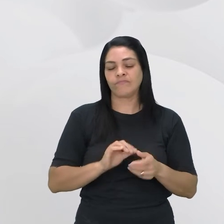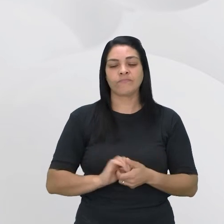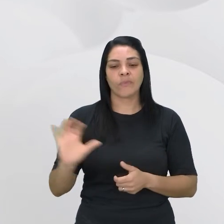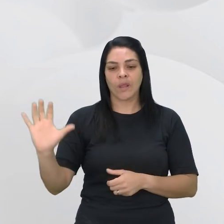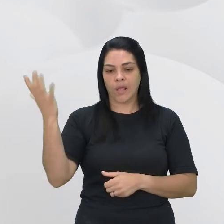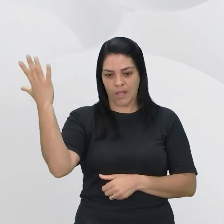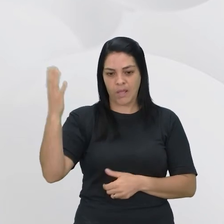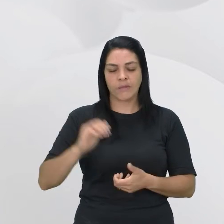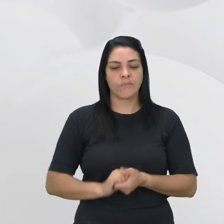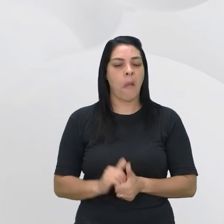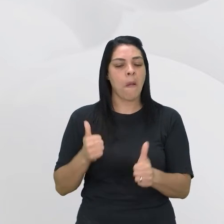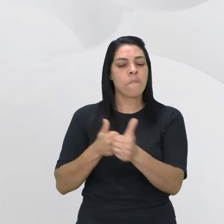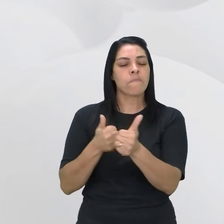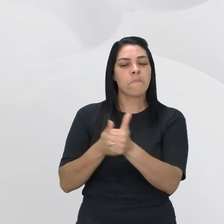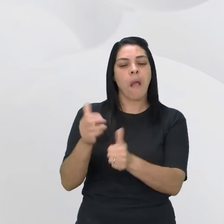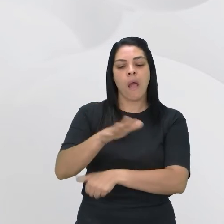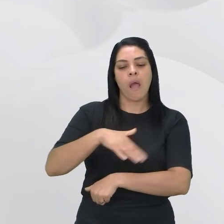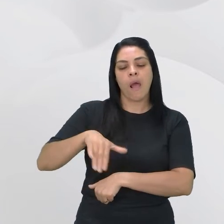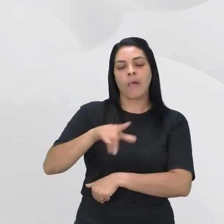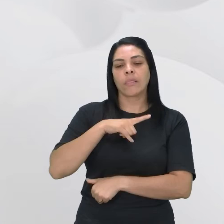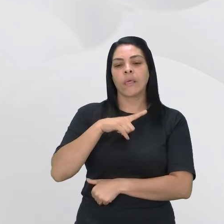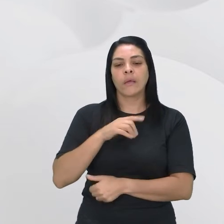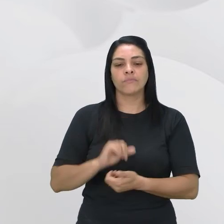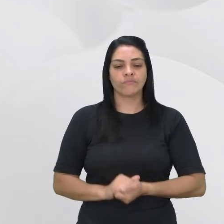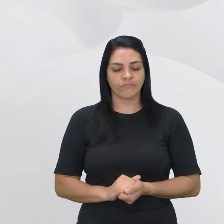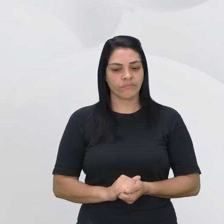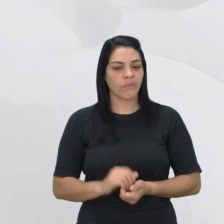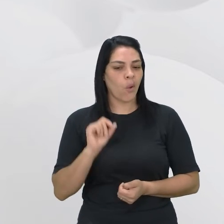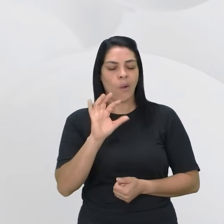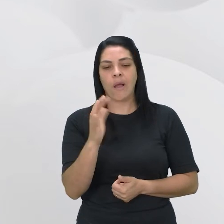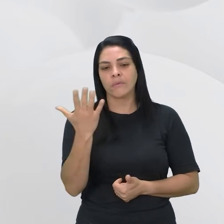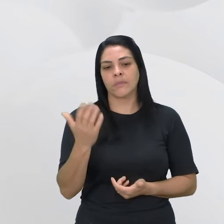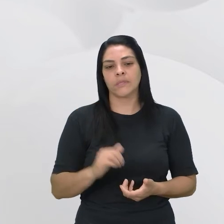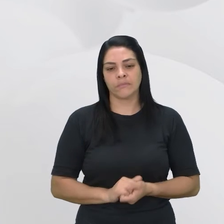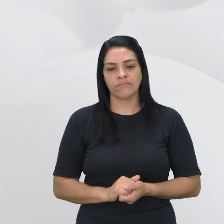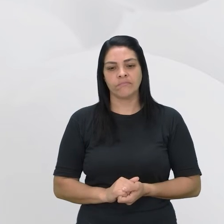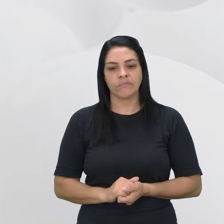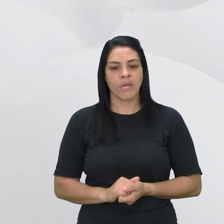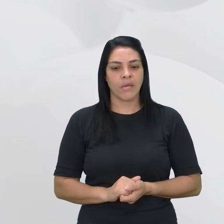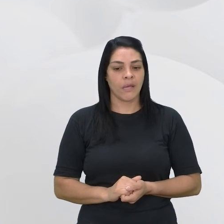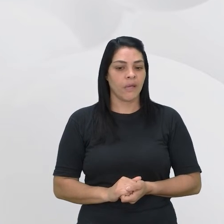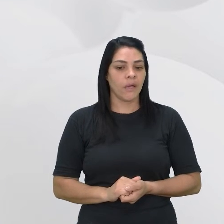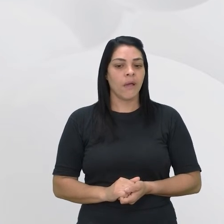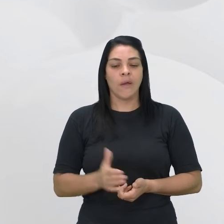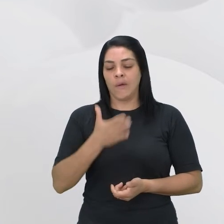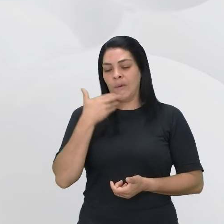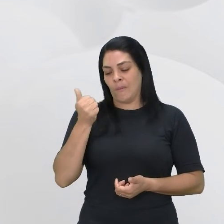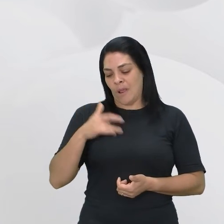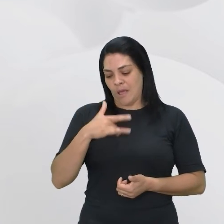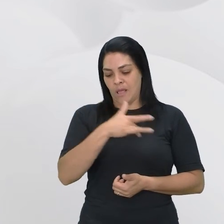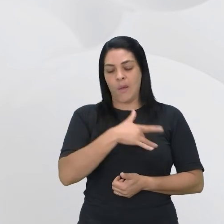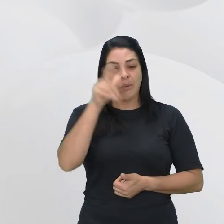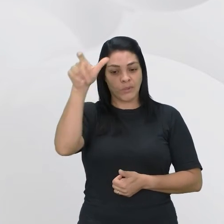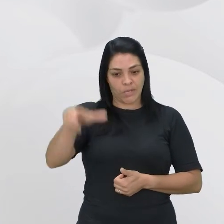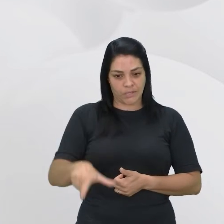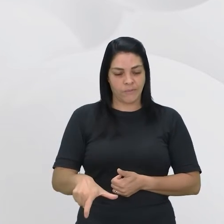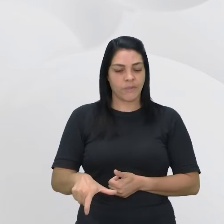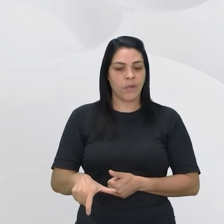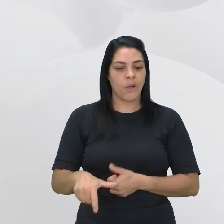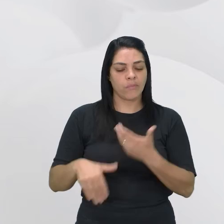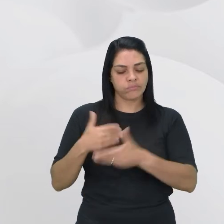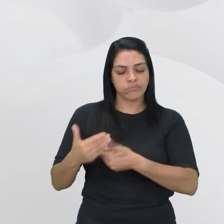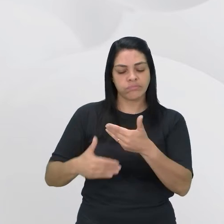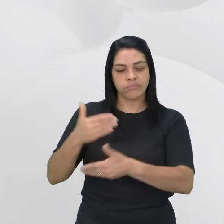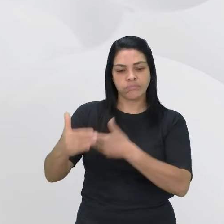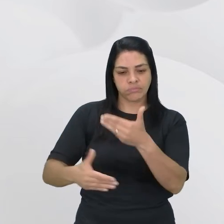desse ambiente mais próximo. E aí é isso, né, então indiretamente vai melhorar a saúde das pessoas, com o tempo